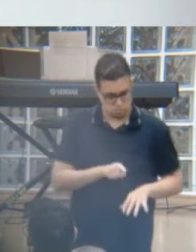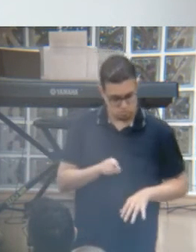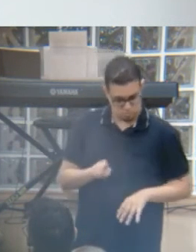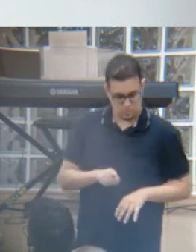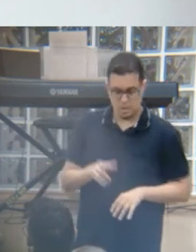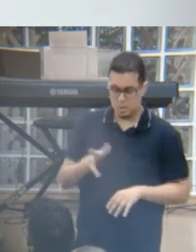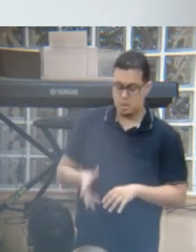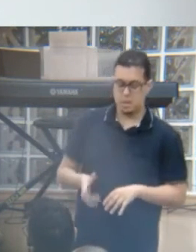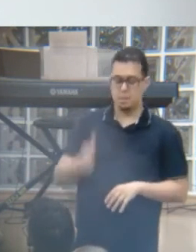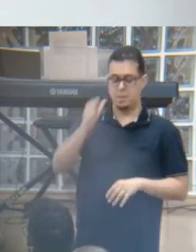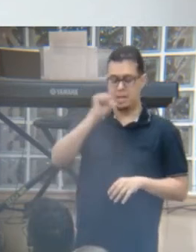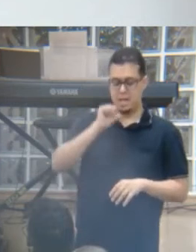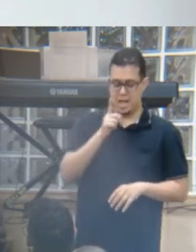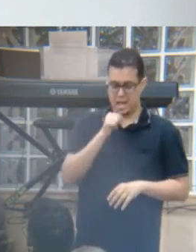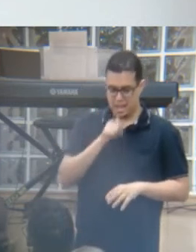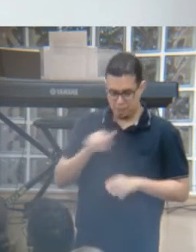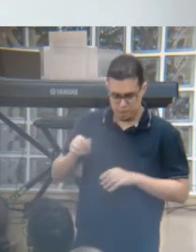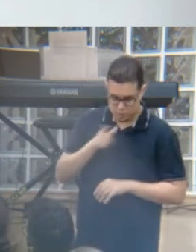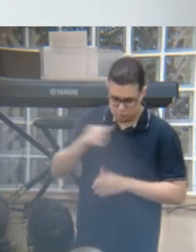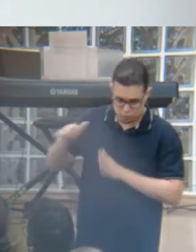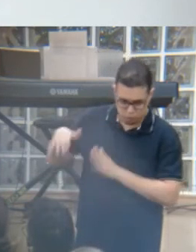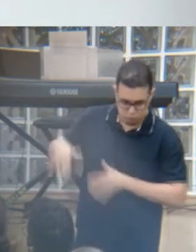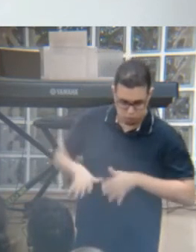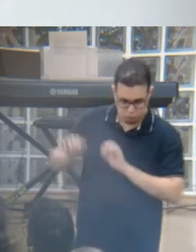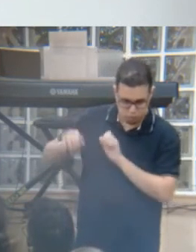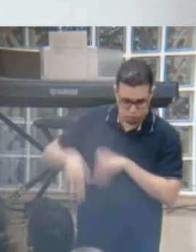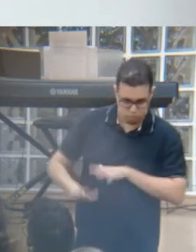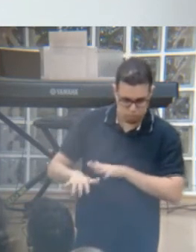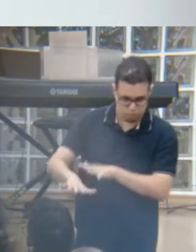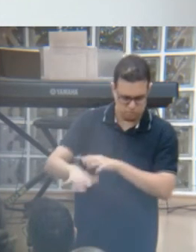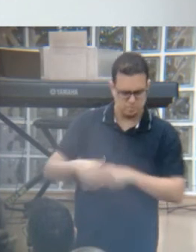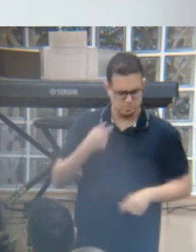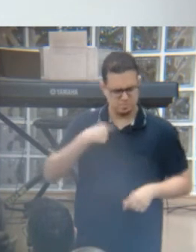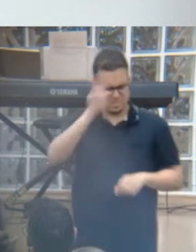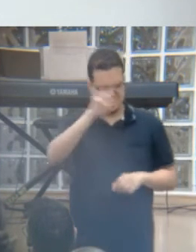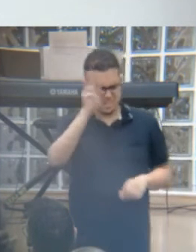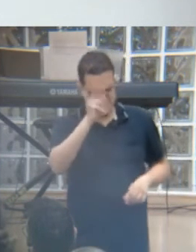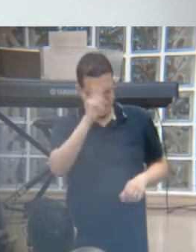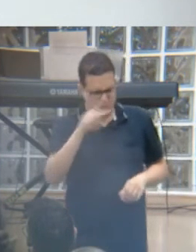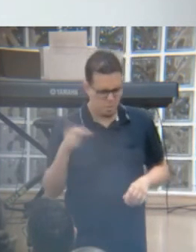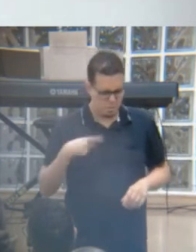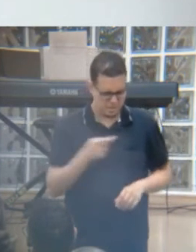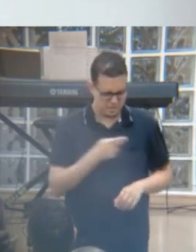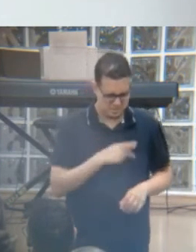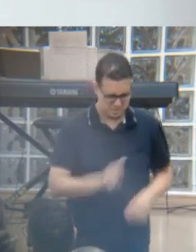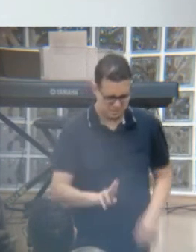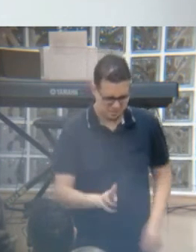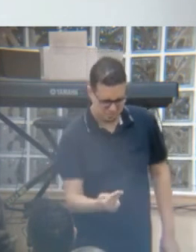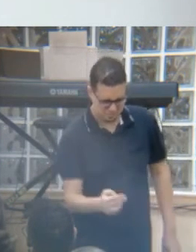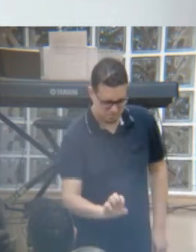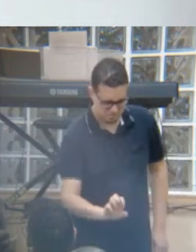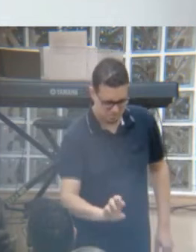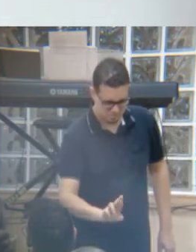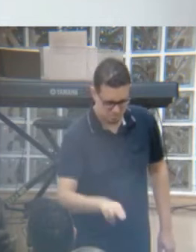de lembrar uma pregação que eu ouvi do reverendo Hernandes a respeito desse texto. Ele diz assim: e o